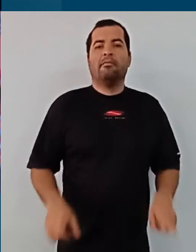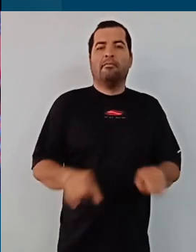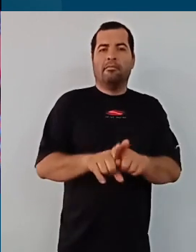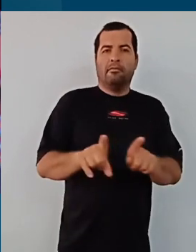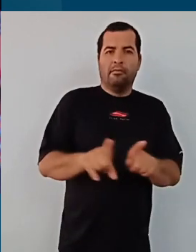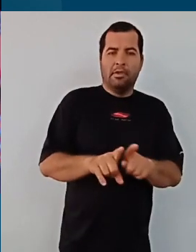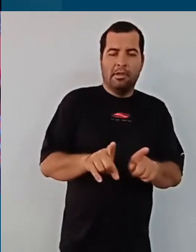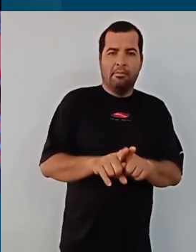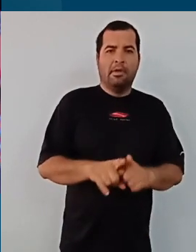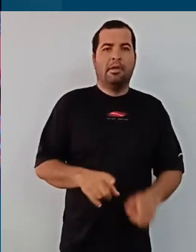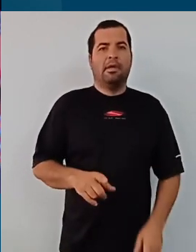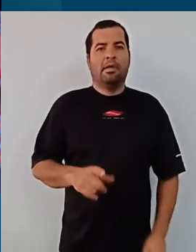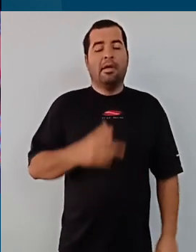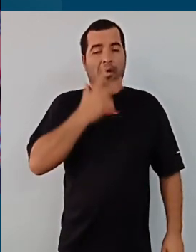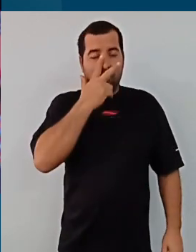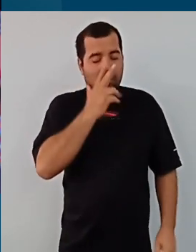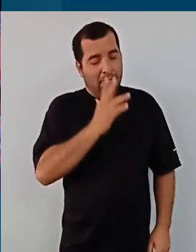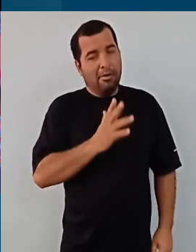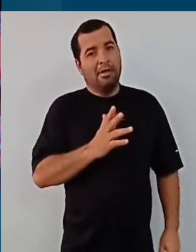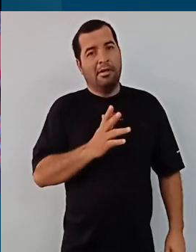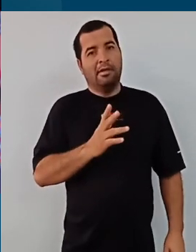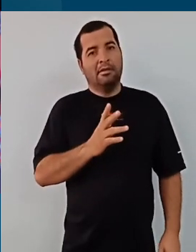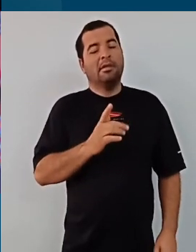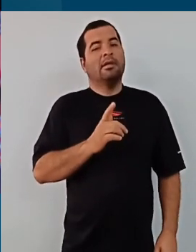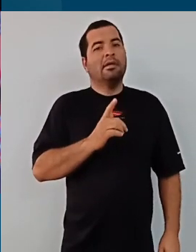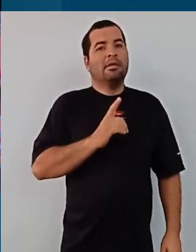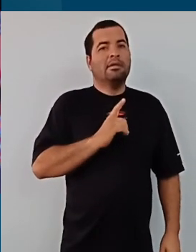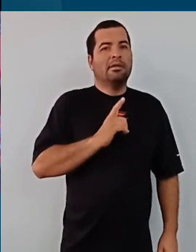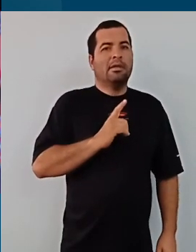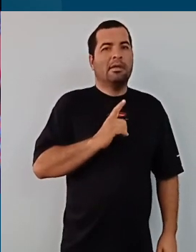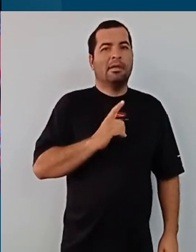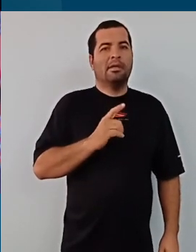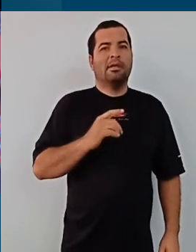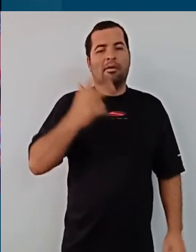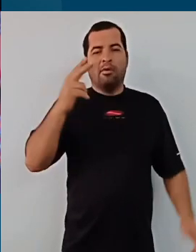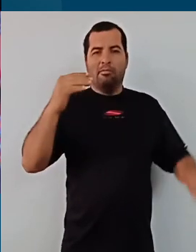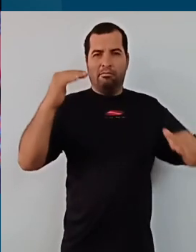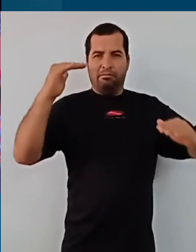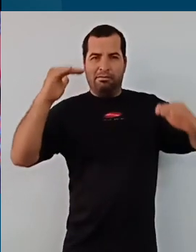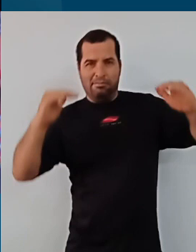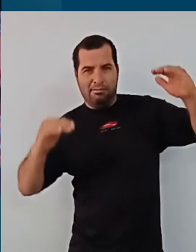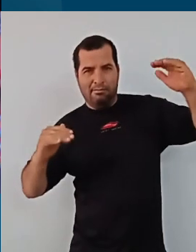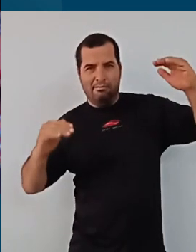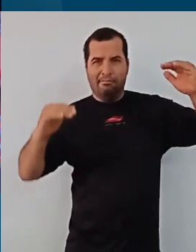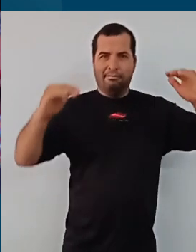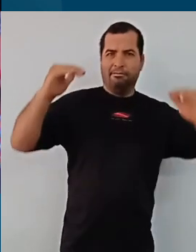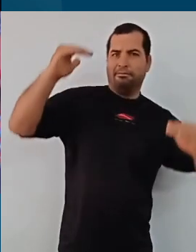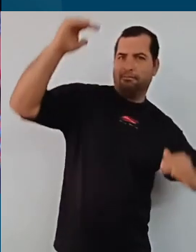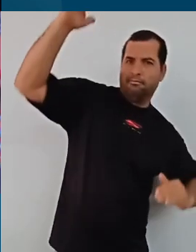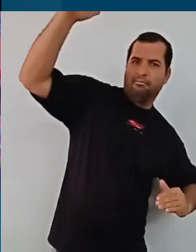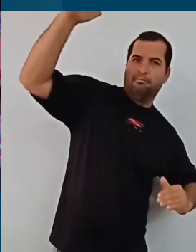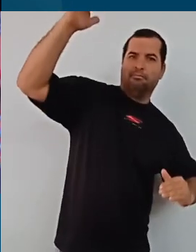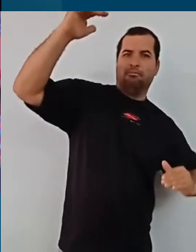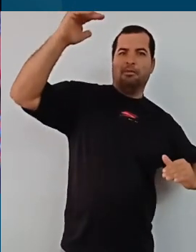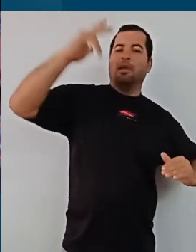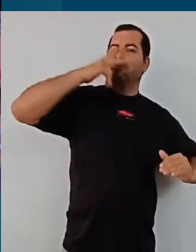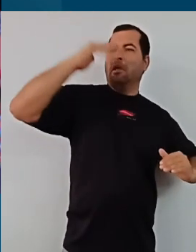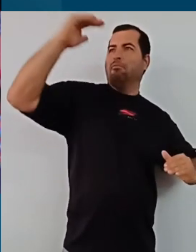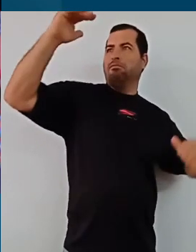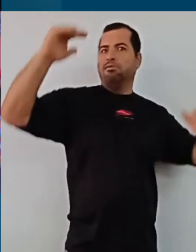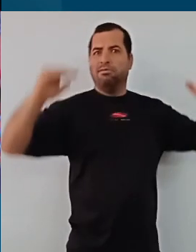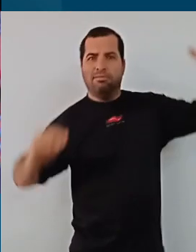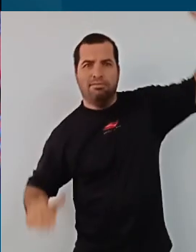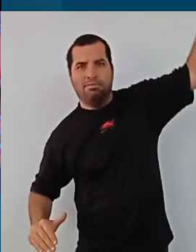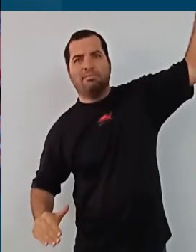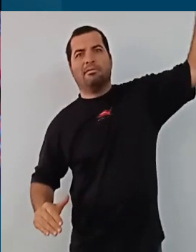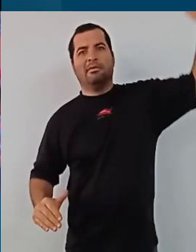Aparentemente, há um pender da vara no sentido oposto. E nós só